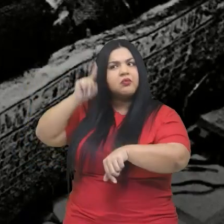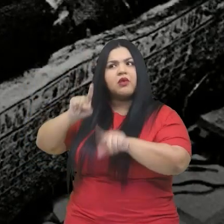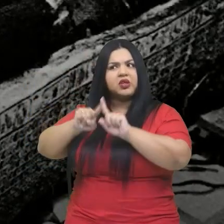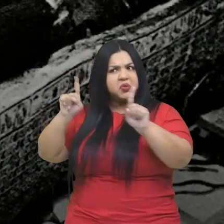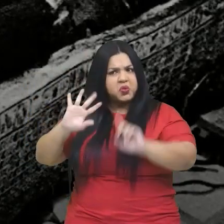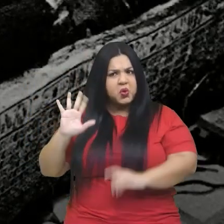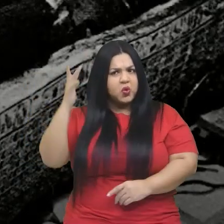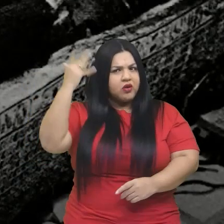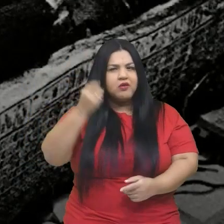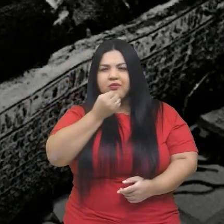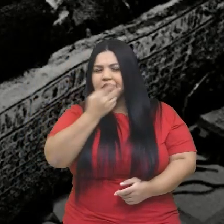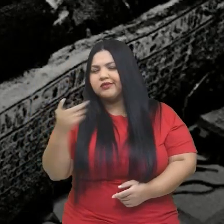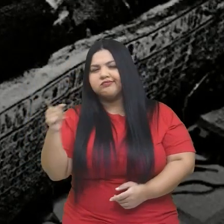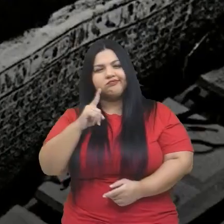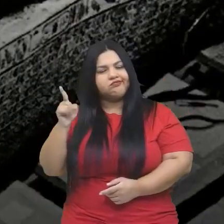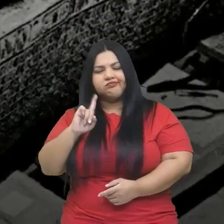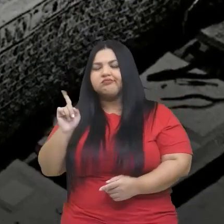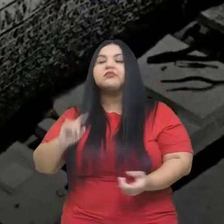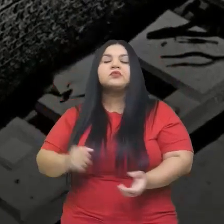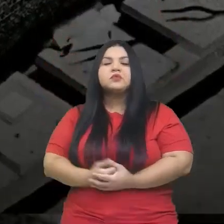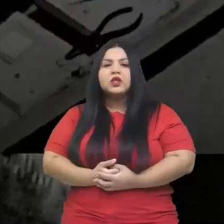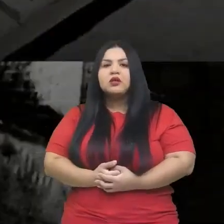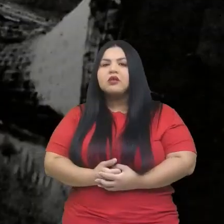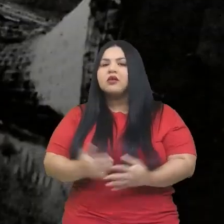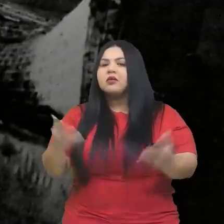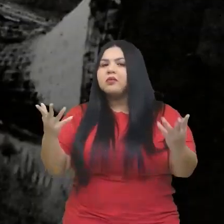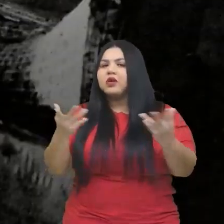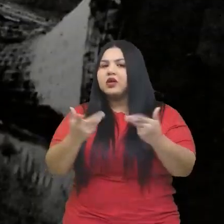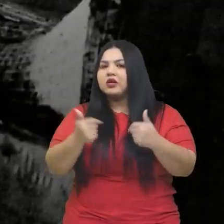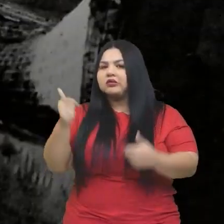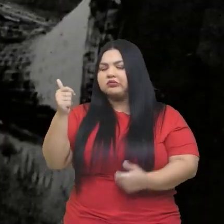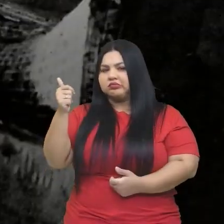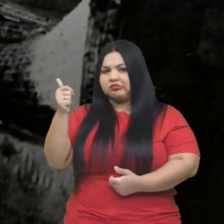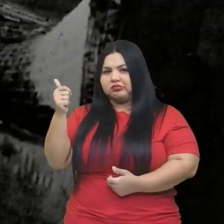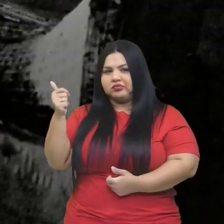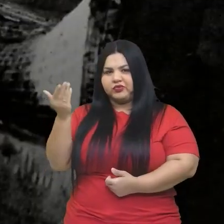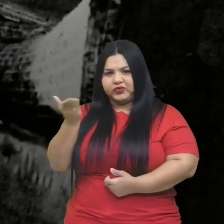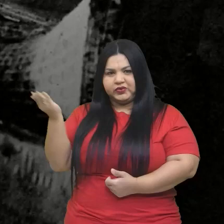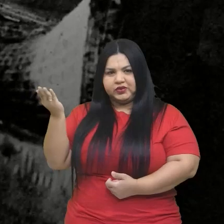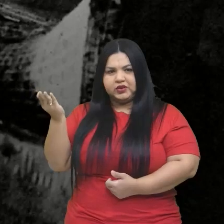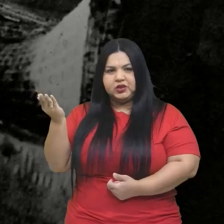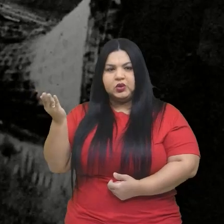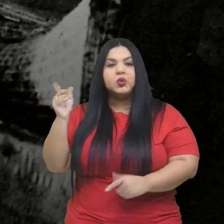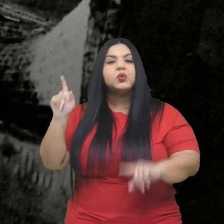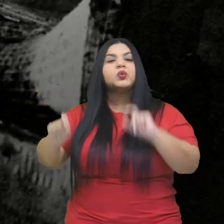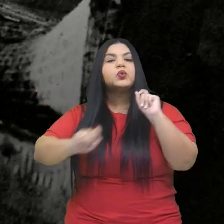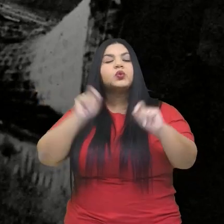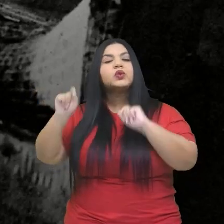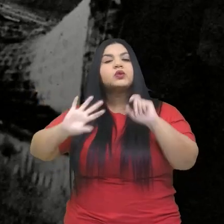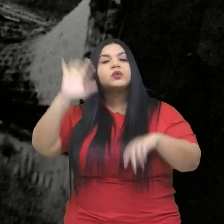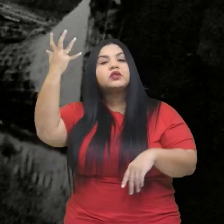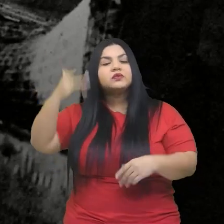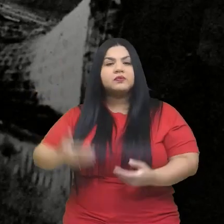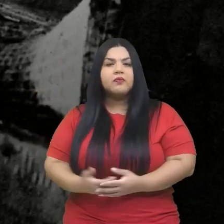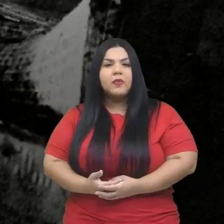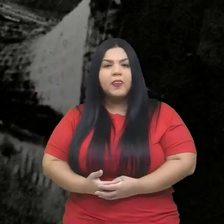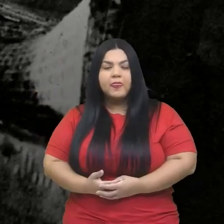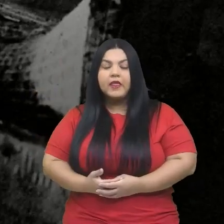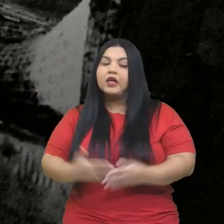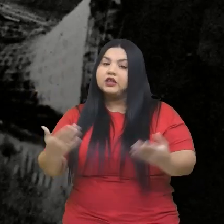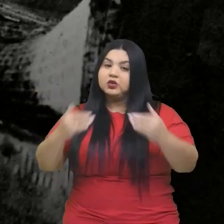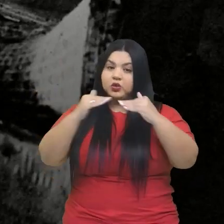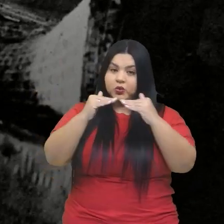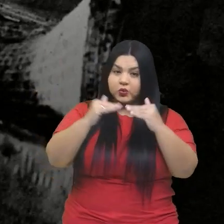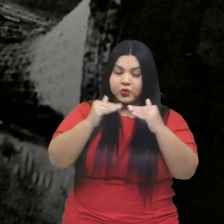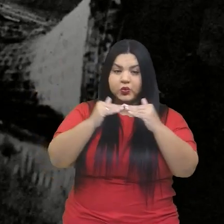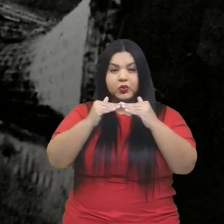também por tanto tempo. Olha só que maravilhosa essa imagem da tumba, né? E olha só o que acontece. Segundo a lenda,